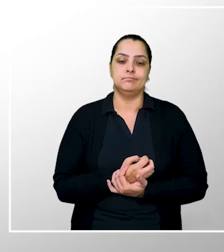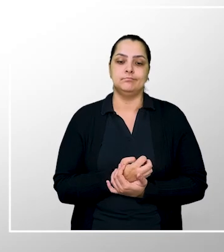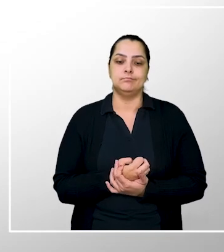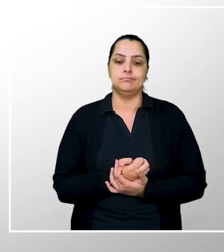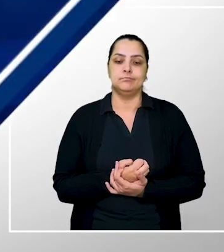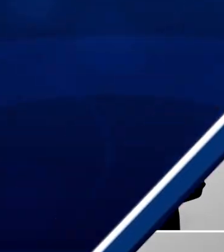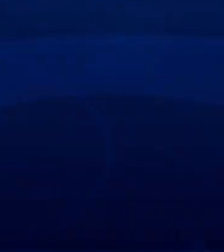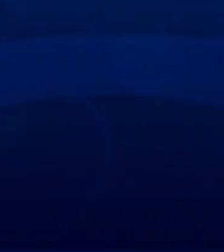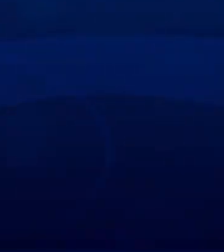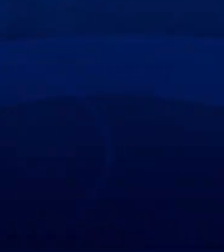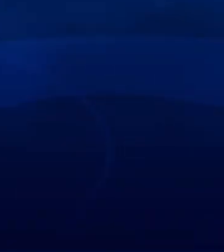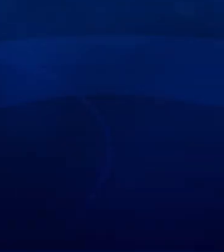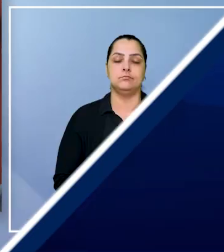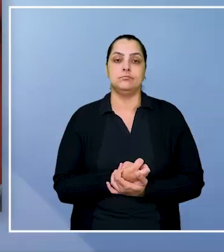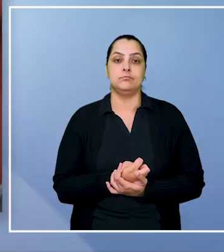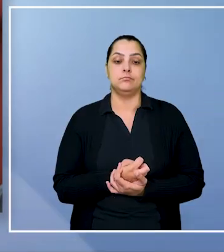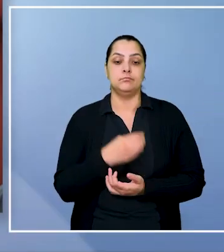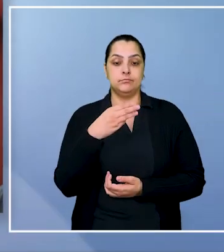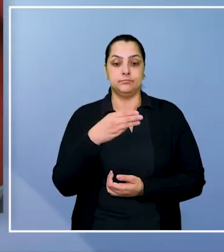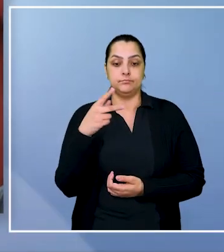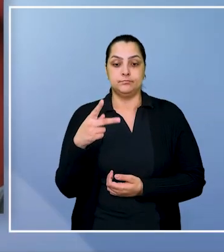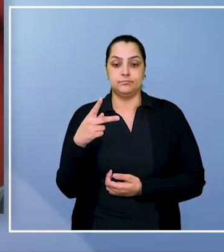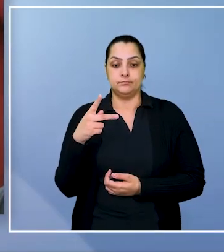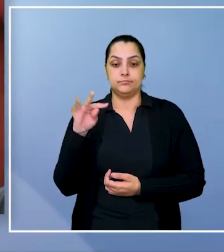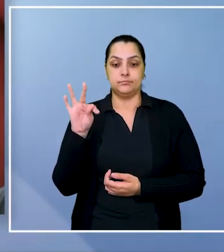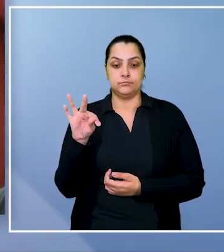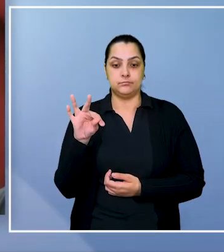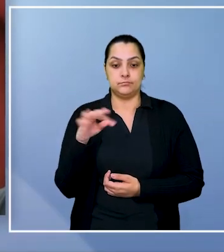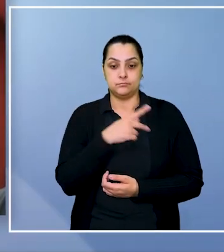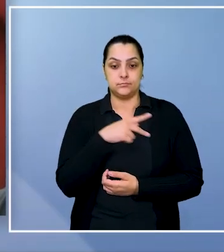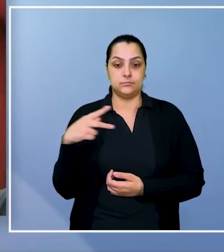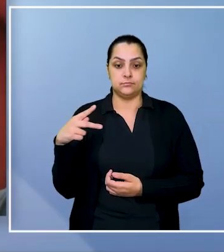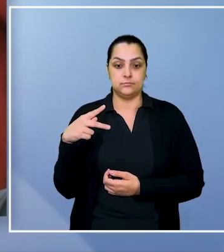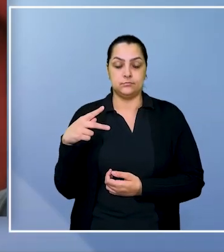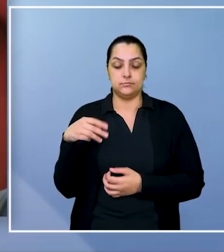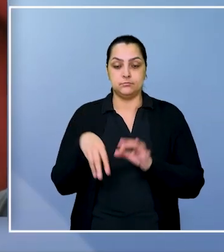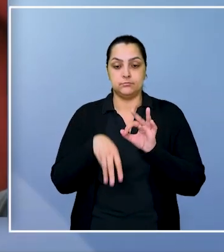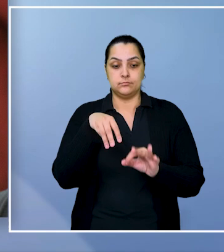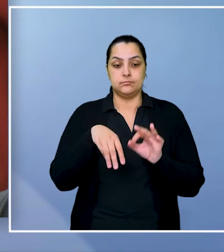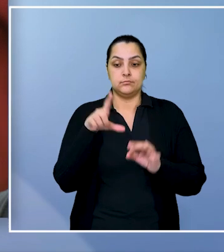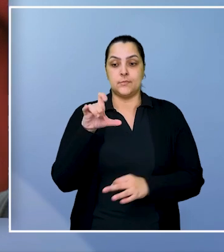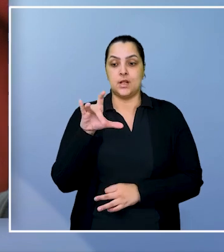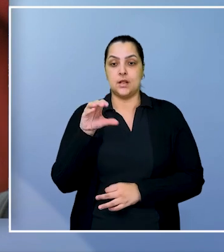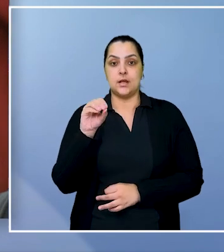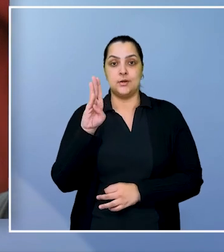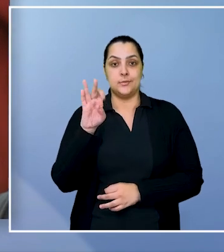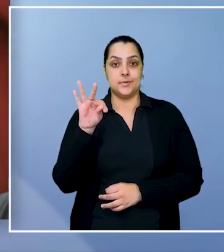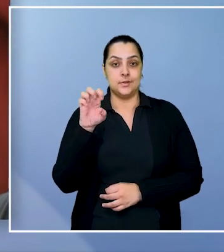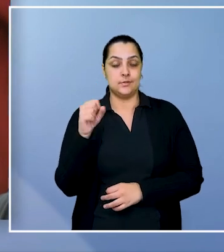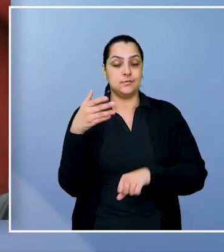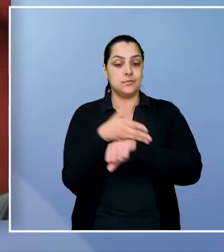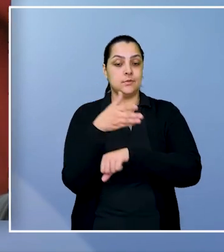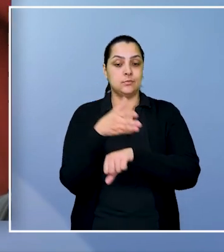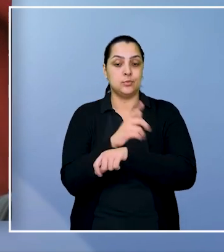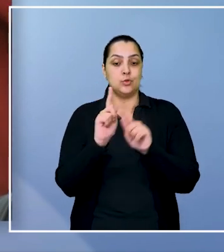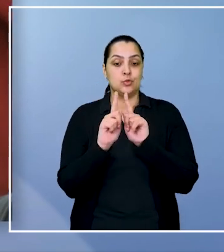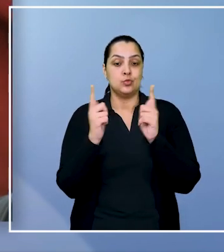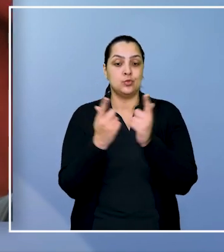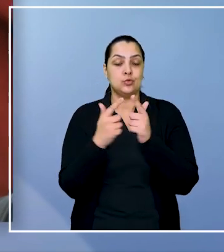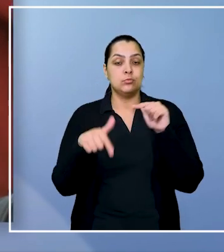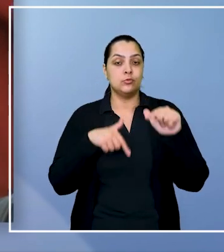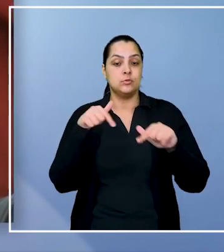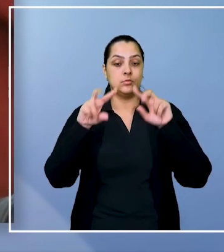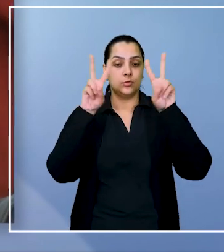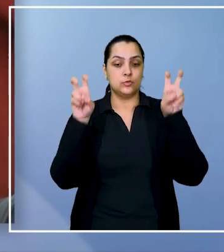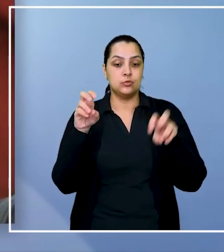tela. A convite do Ministério do Trabalho, o presidente do TST, ministro Lélio Bentes Corrêa, participou do grupo